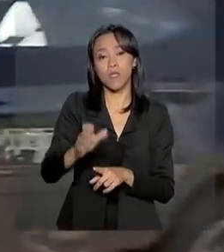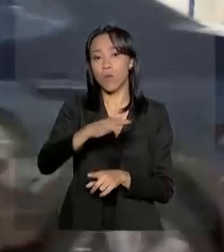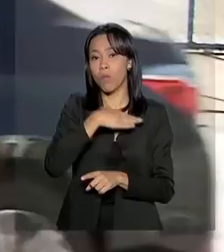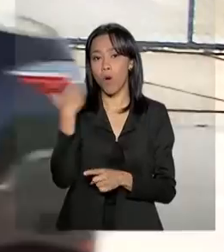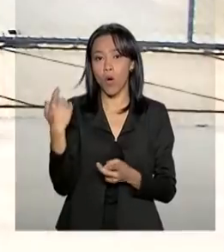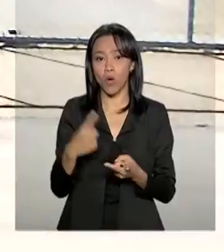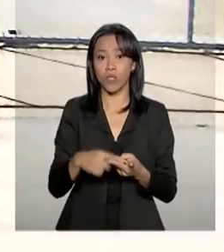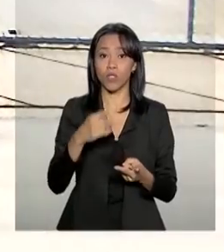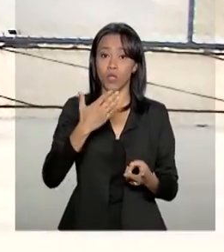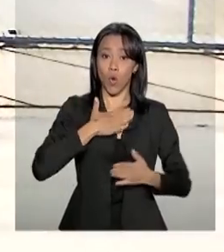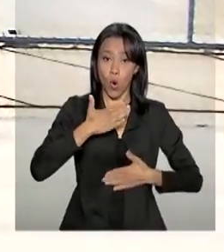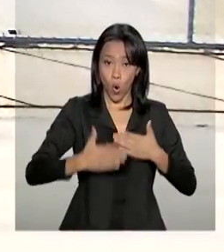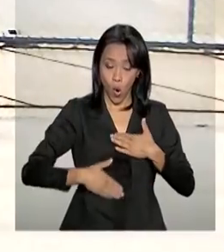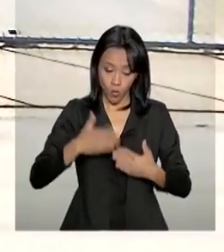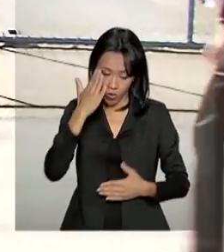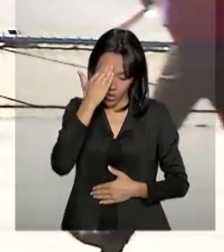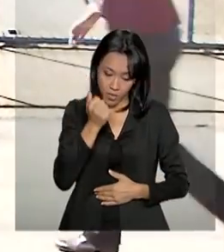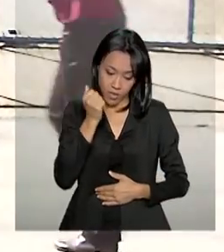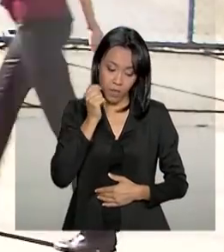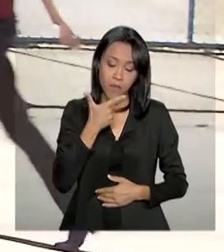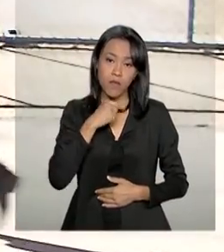31 corpos identificados e